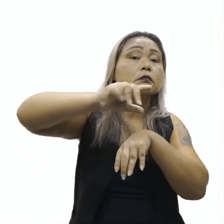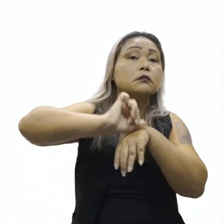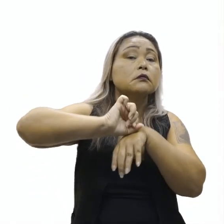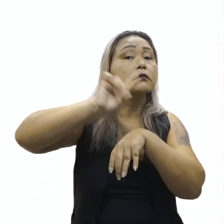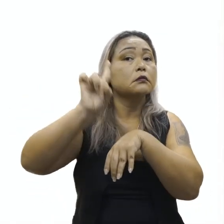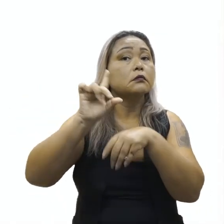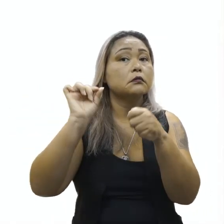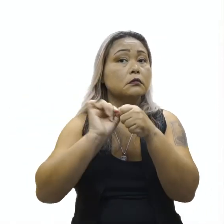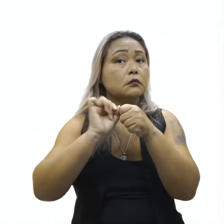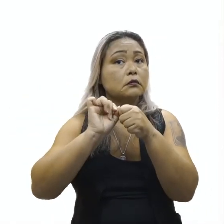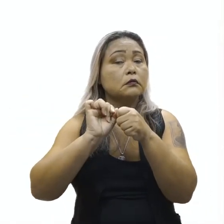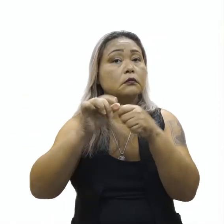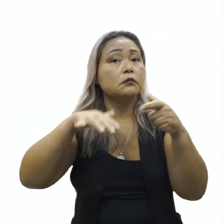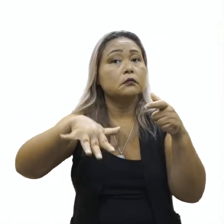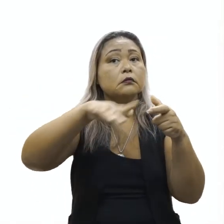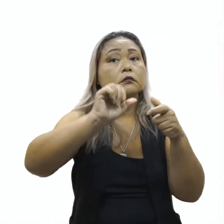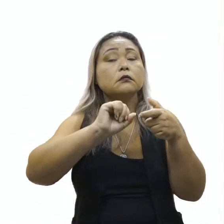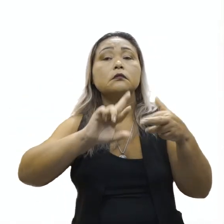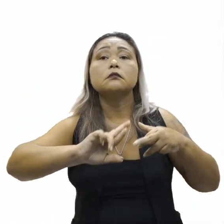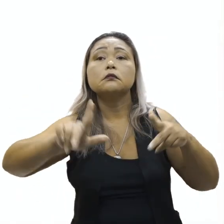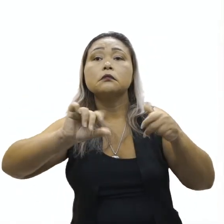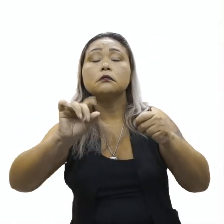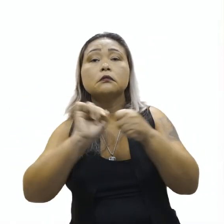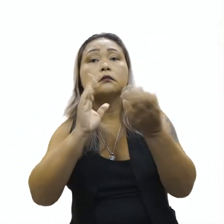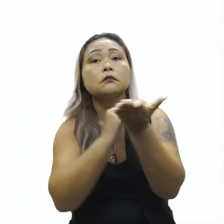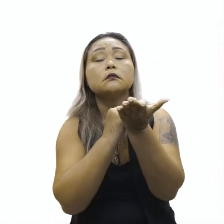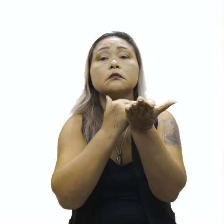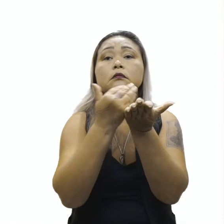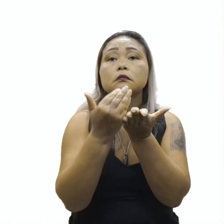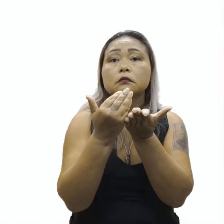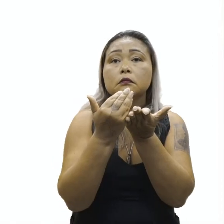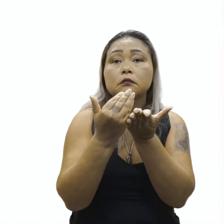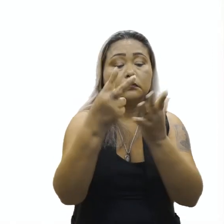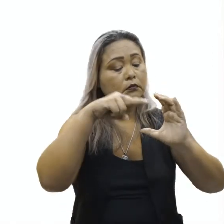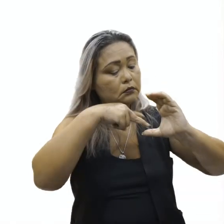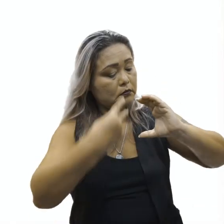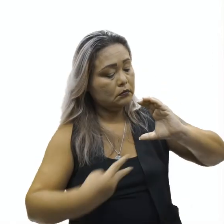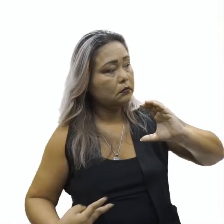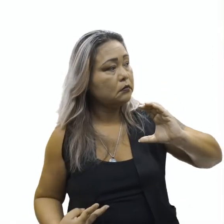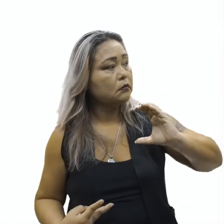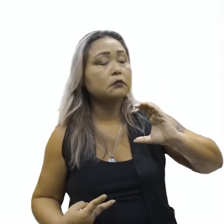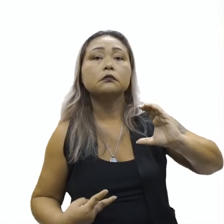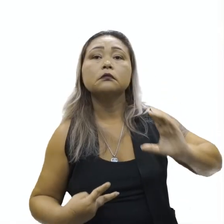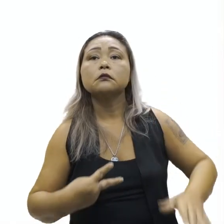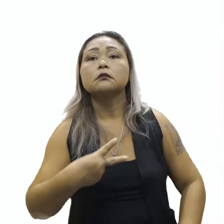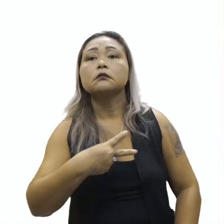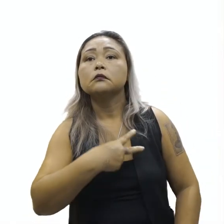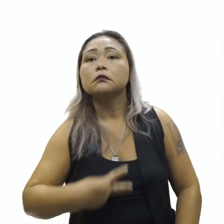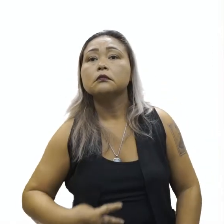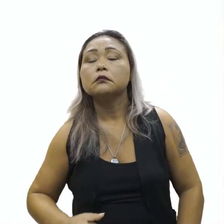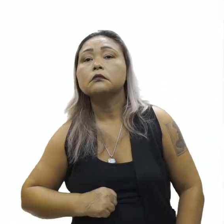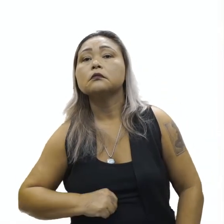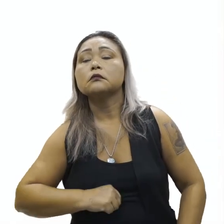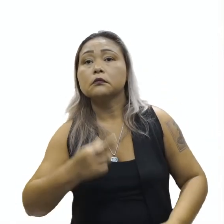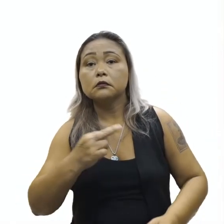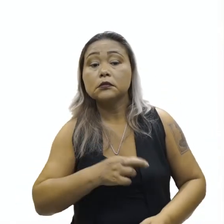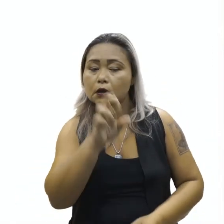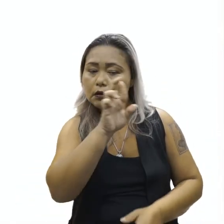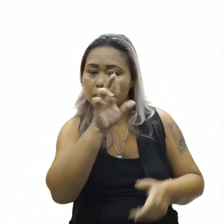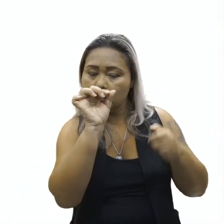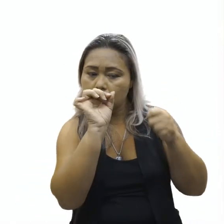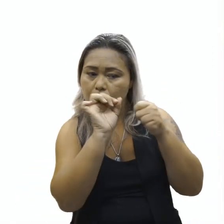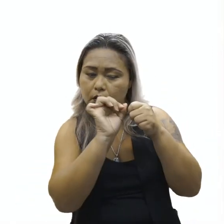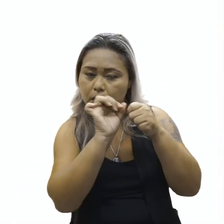estão nessas esferas diferentes? Começando pelo vereador. O vereador fiscaliza o executivo, ou seja,